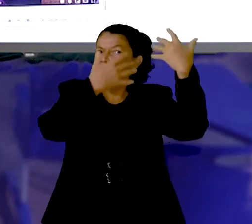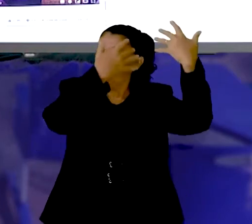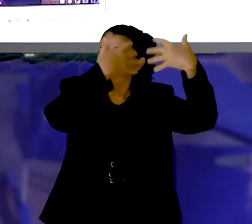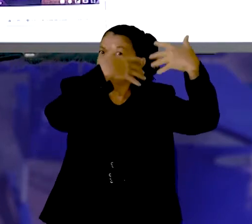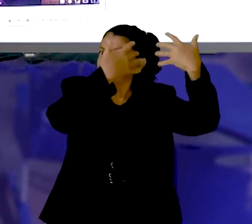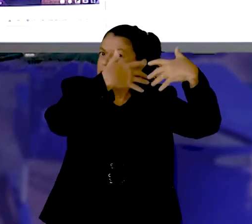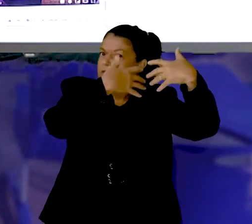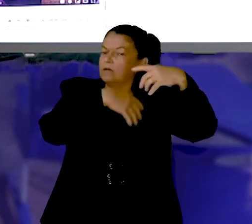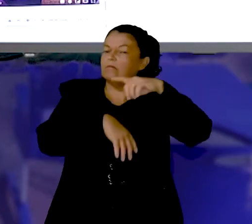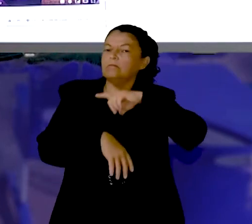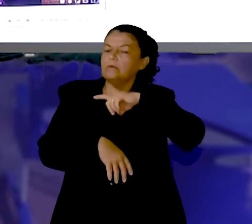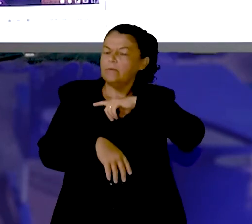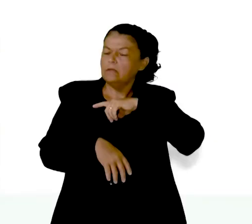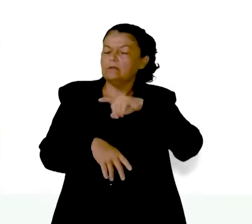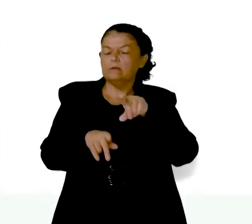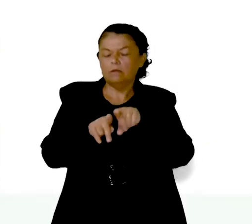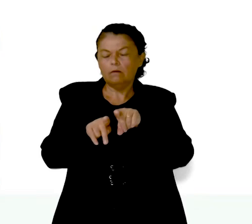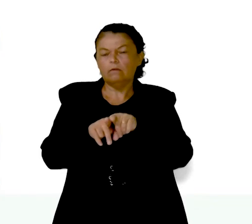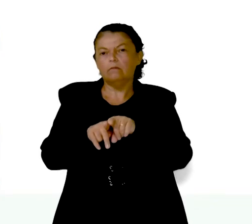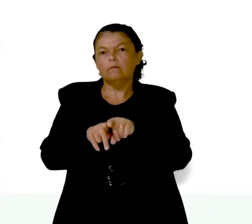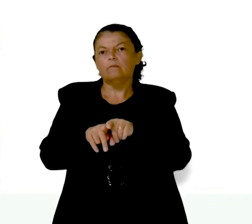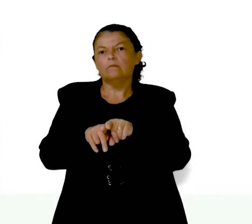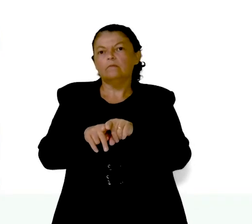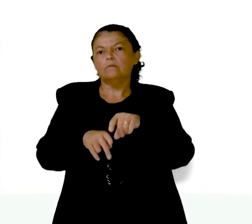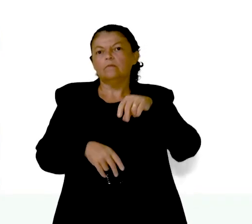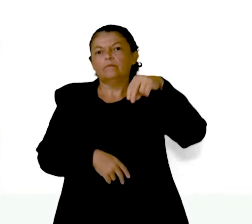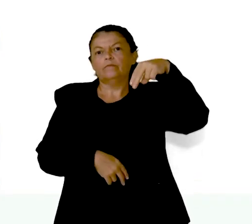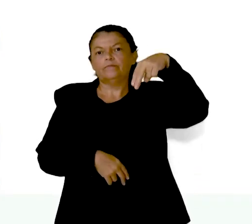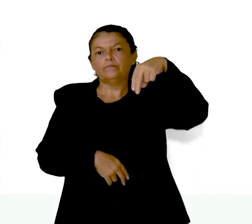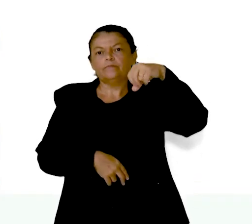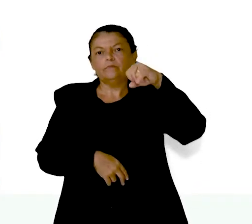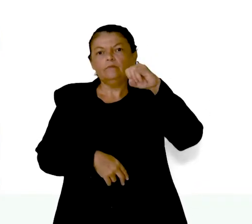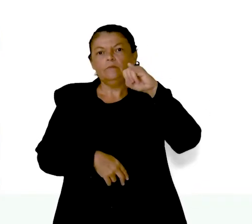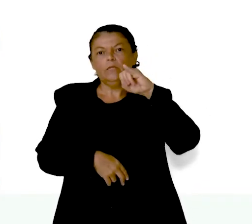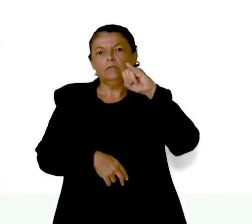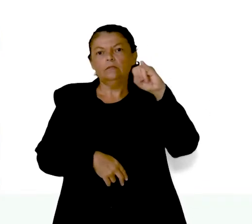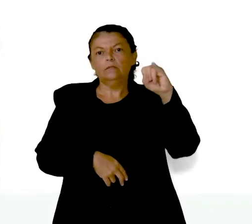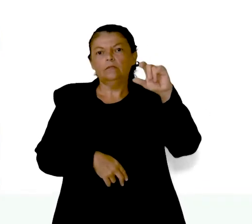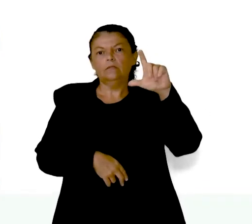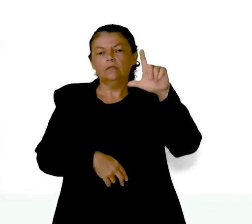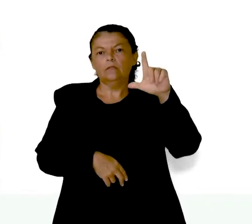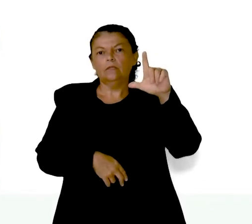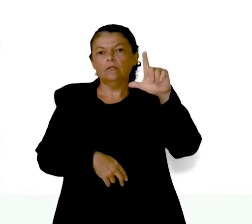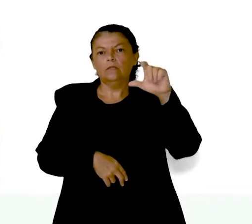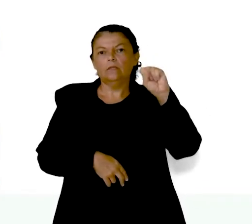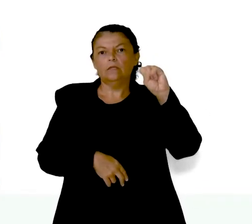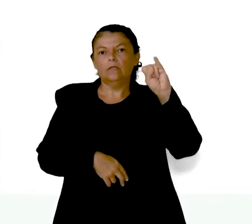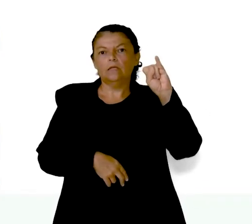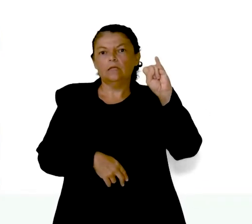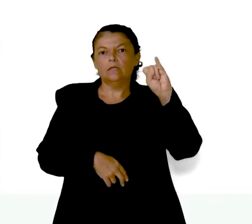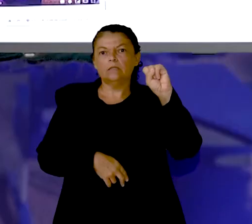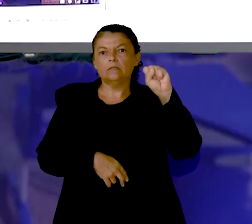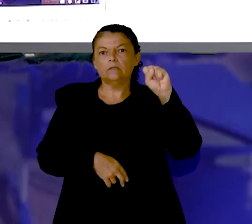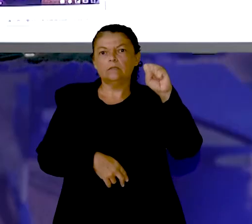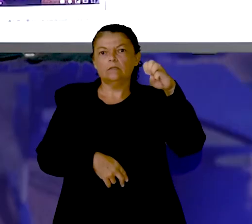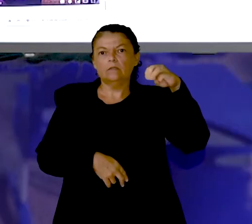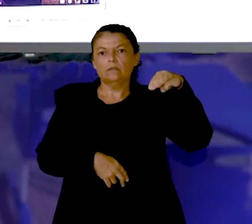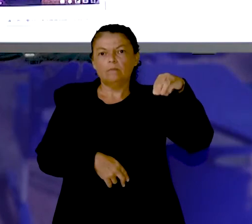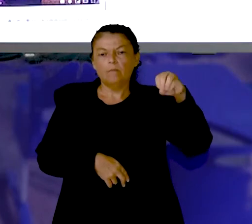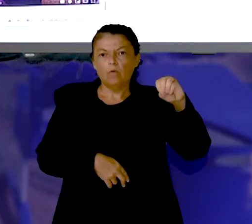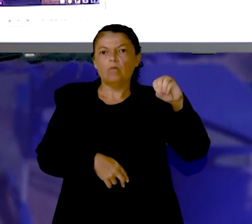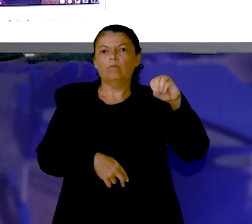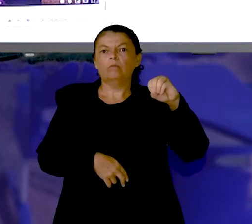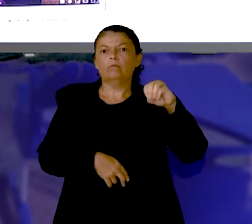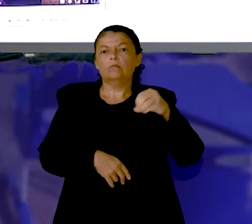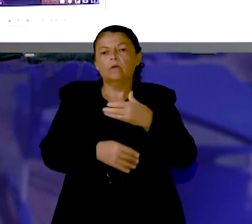niilismo. E uma aula aqui sobre o que é niilismo, uma aula de filosofia. Então, para